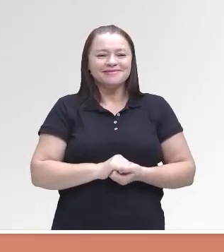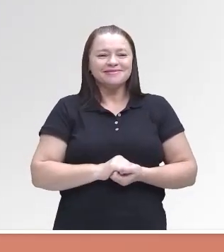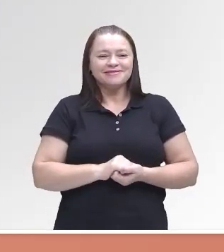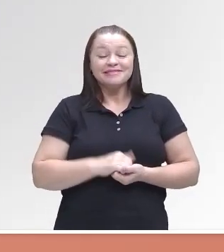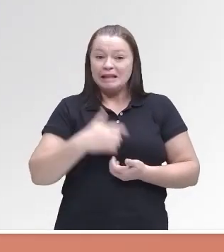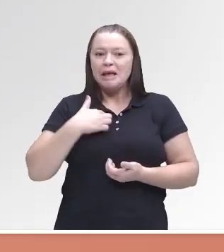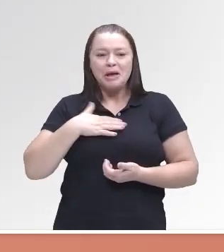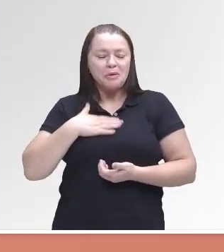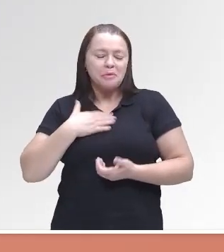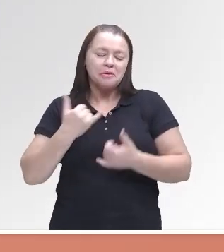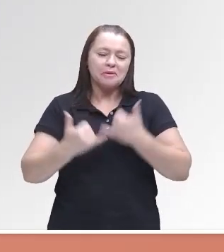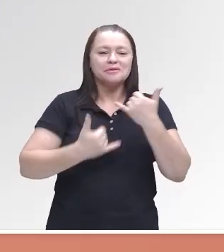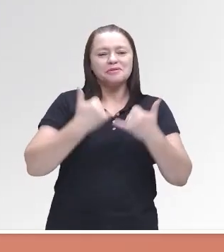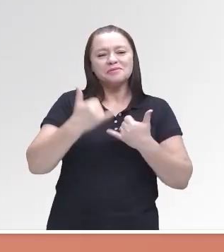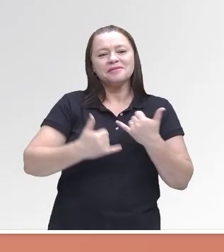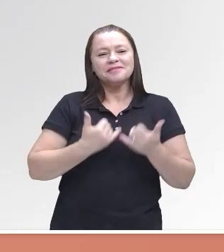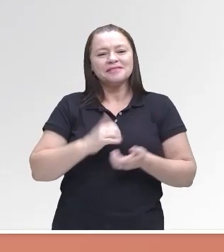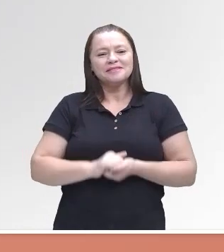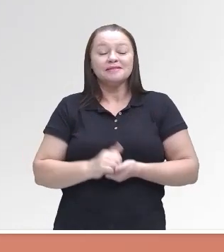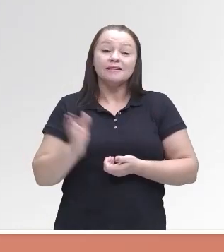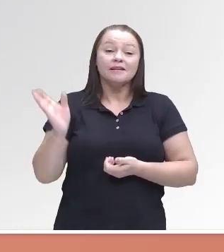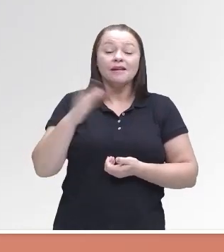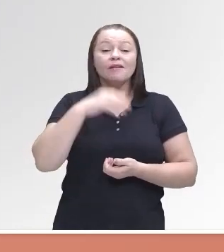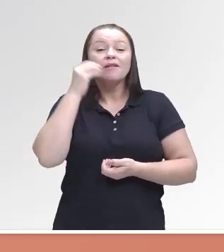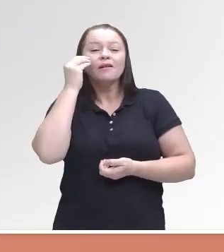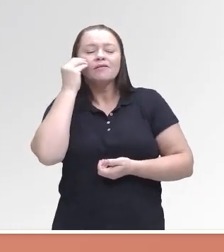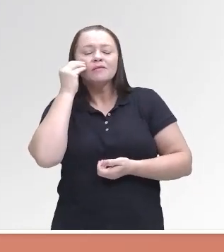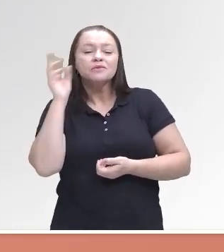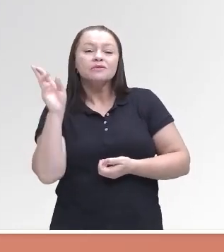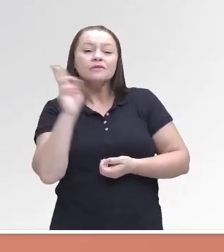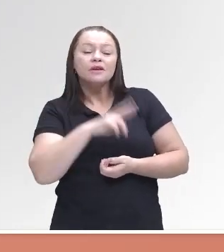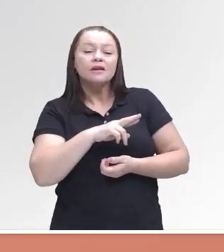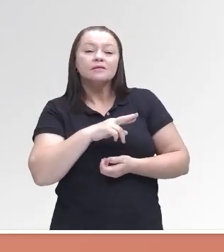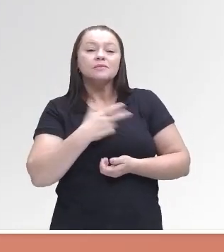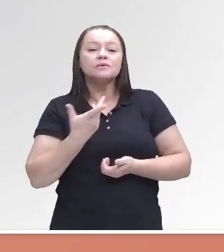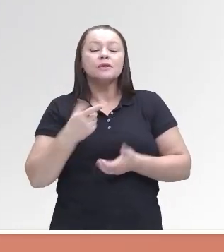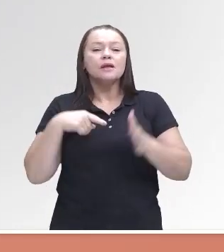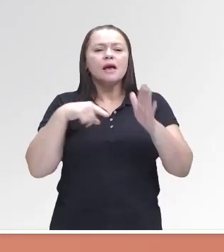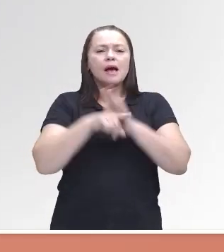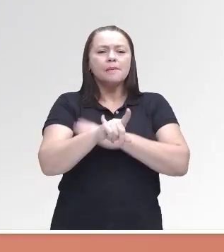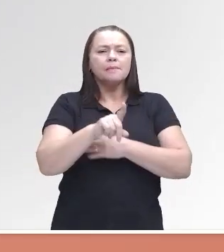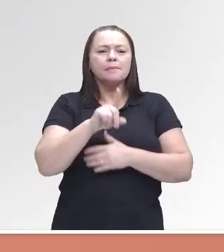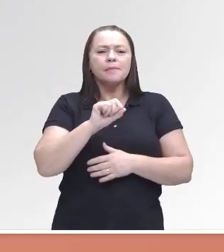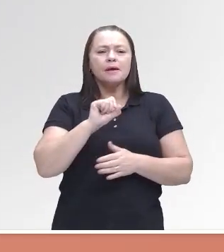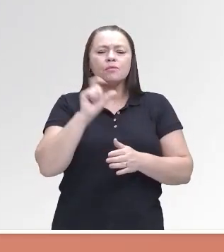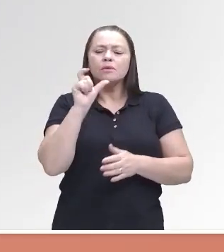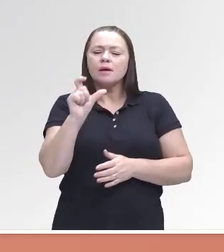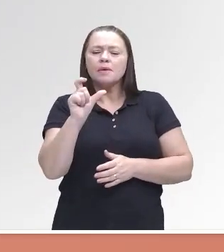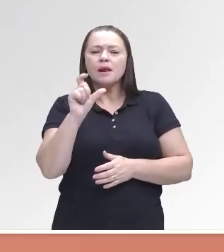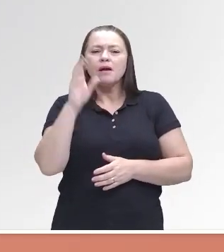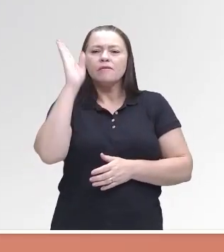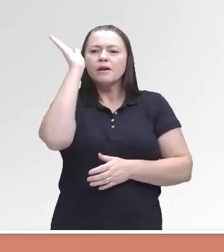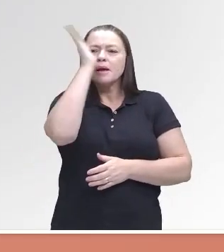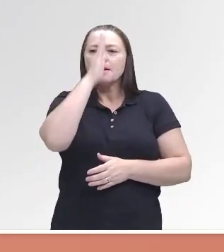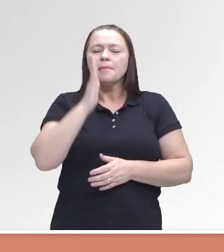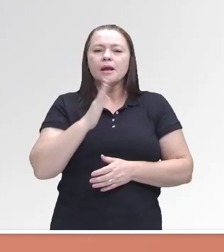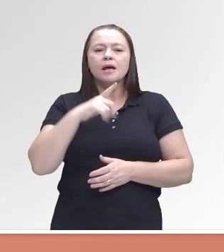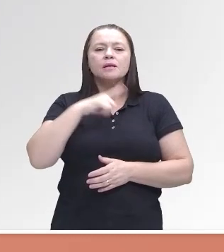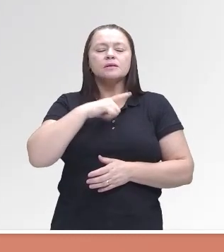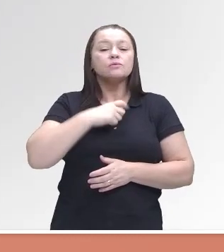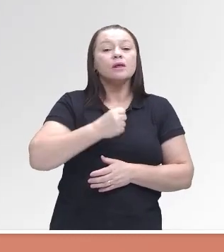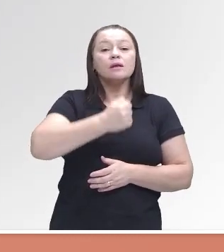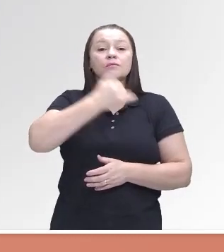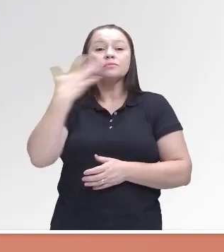eu gosto. Vamos lá. A pergunta é, a palavra Brasil possui quantas